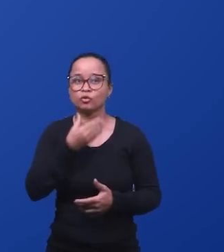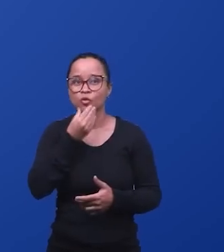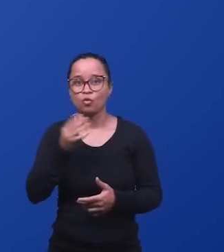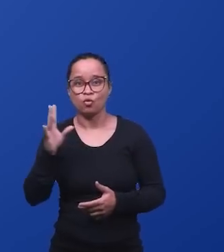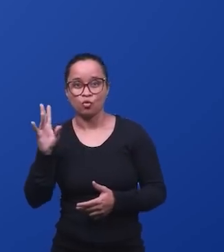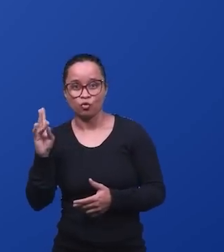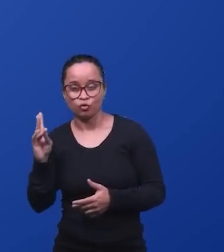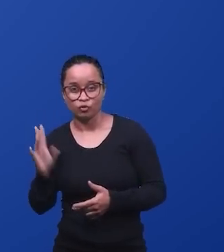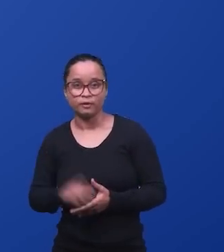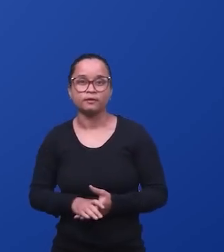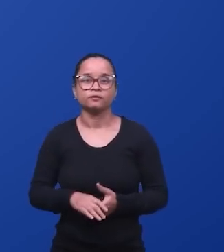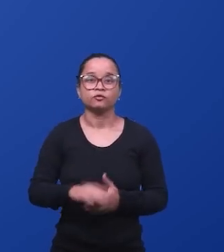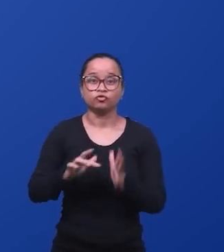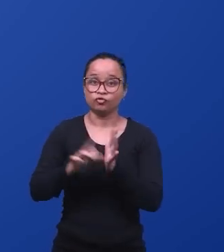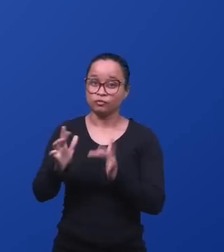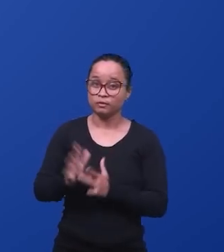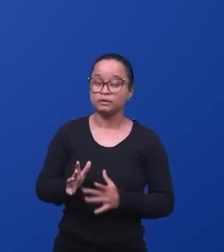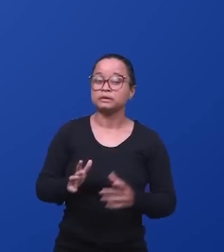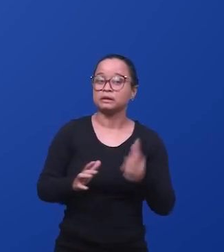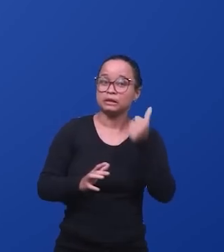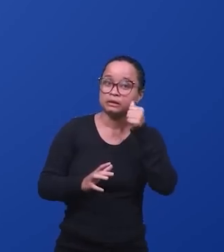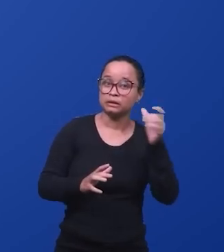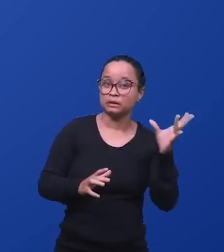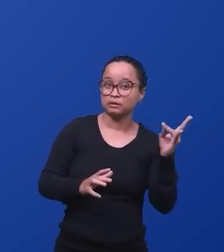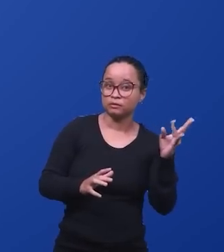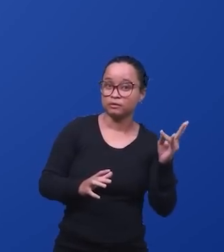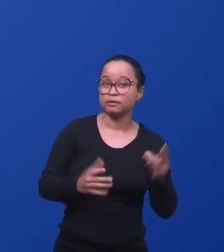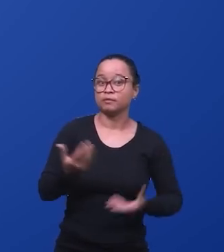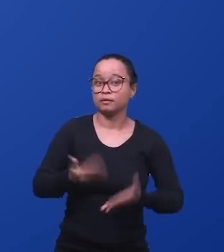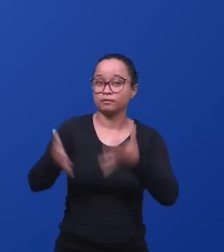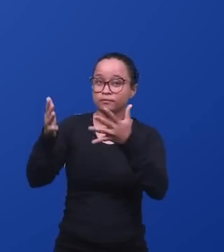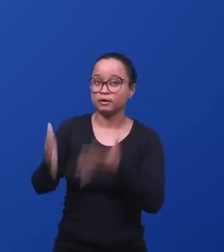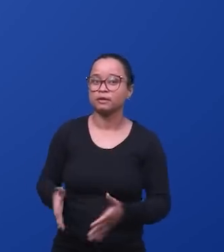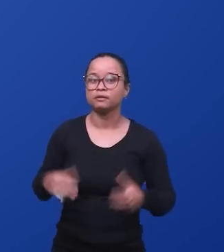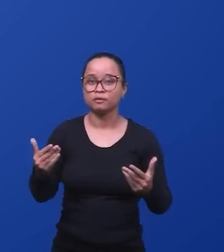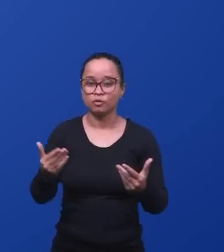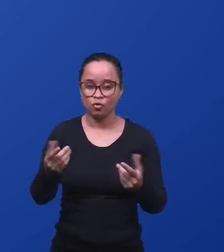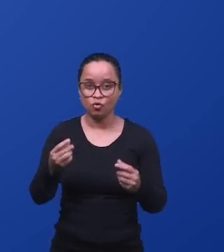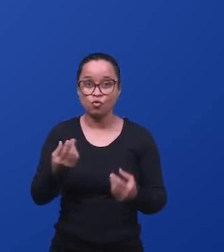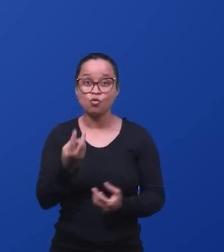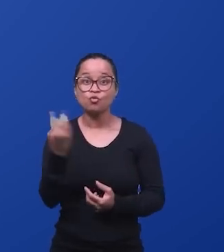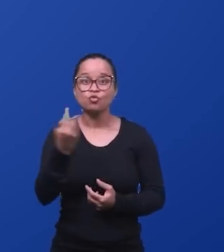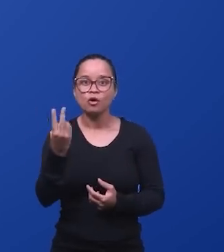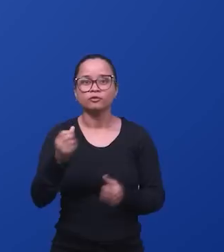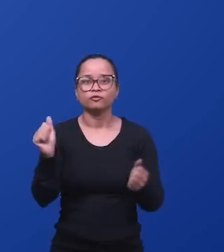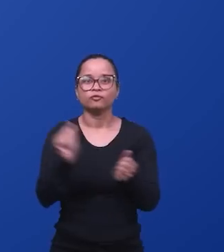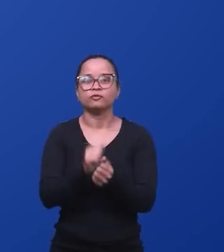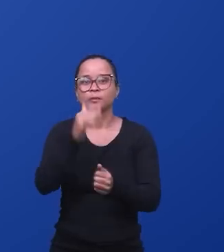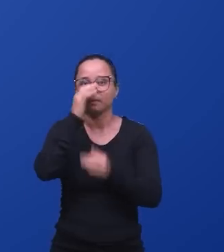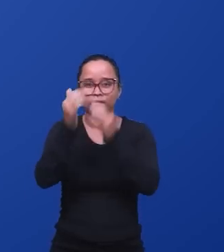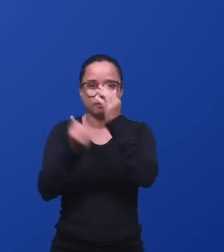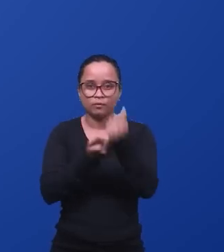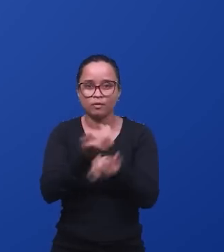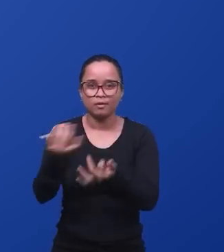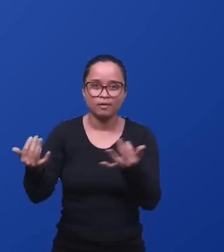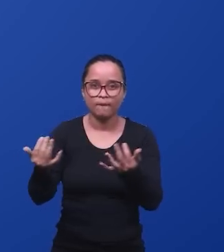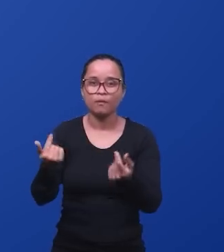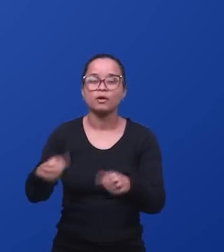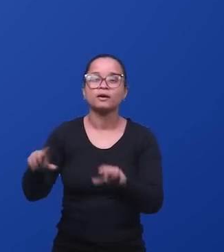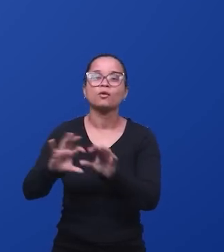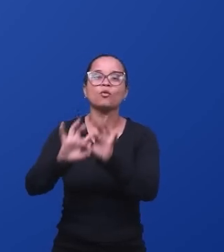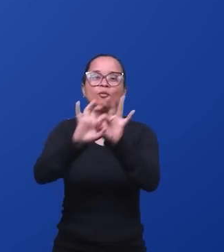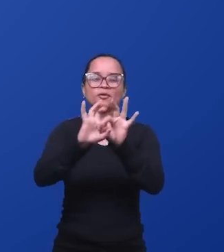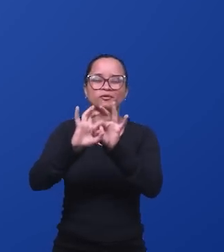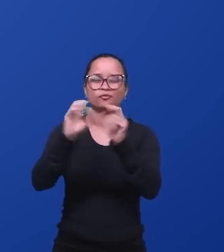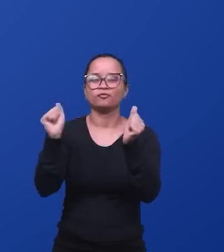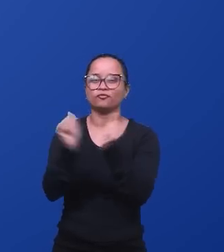Senhor Jesus, e a noiva, a igreja, estão ambos neste jardim, pois são um só corpo. A igreja vive total e plena